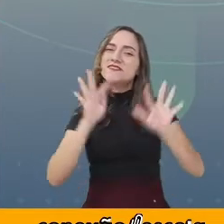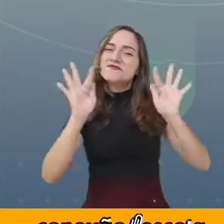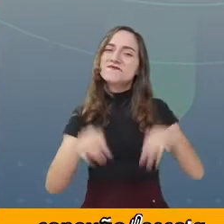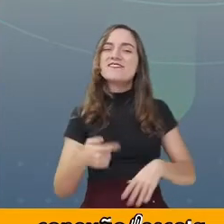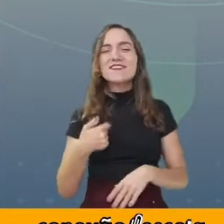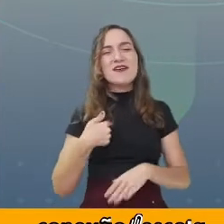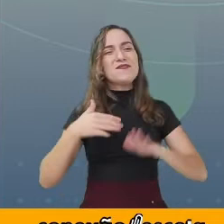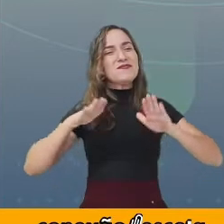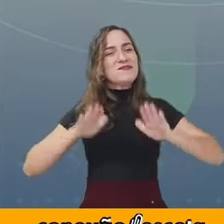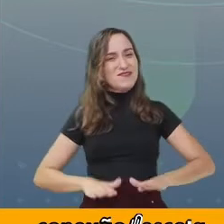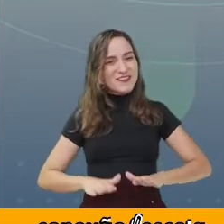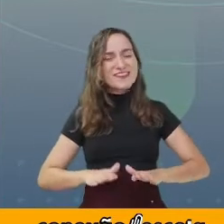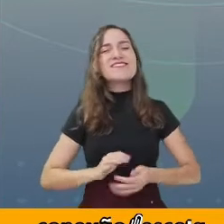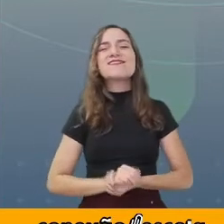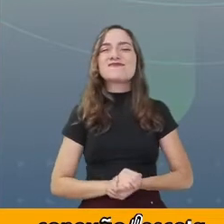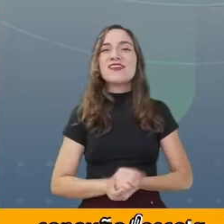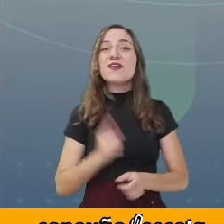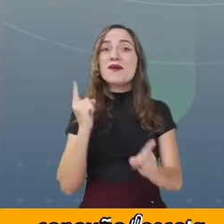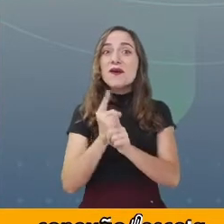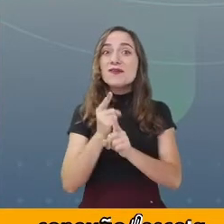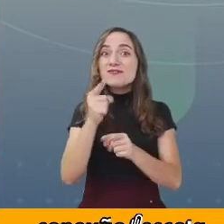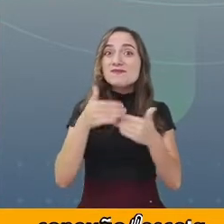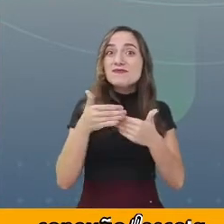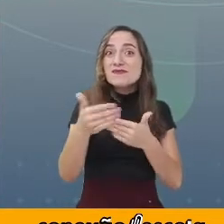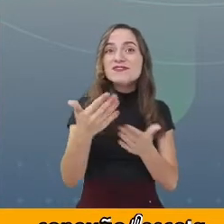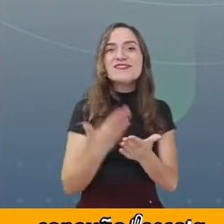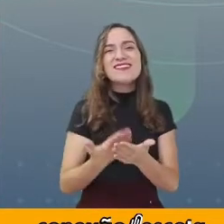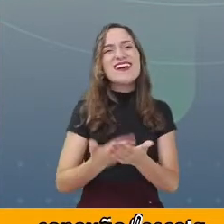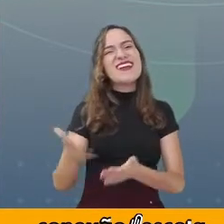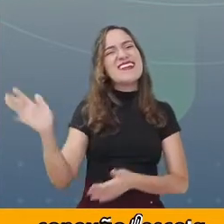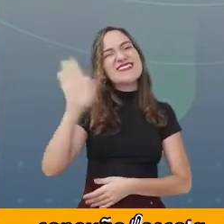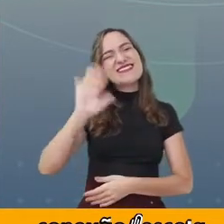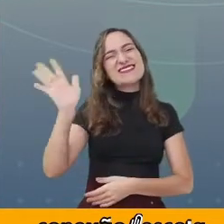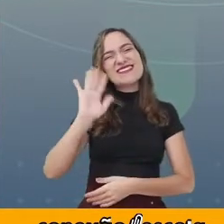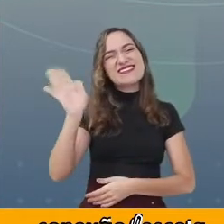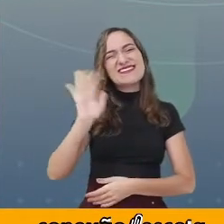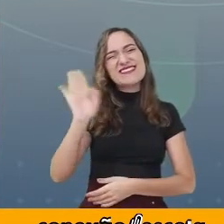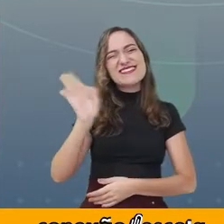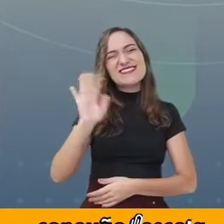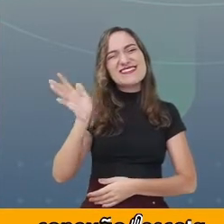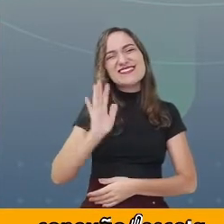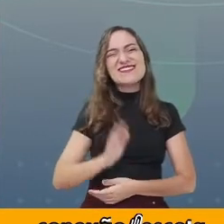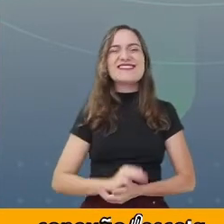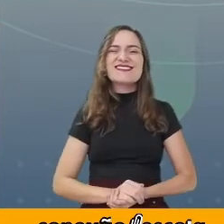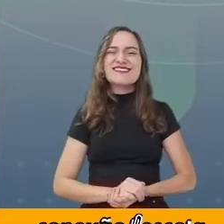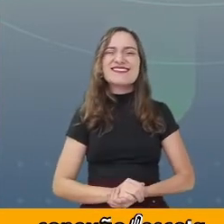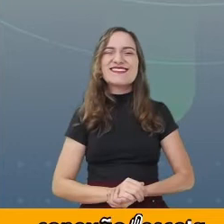Eu vou ficando por aqui. Até a próxima. Tchau, tchau!